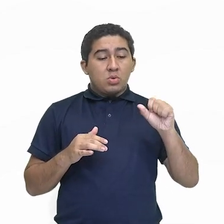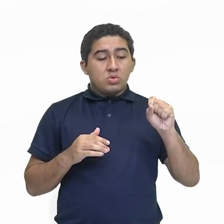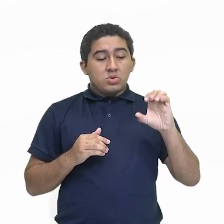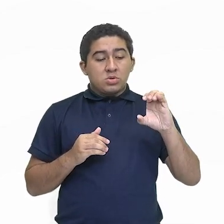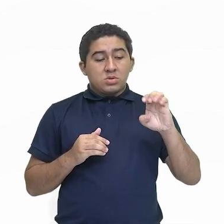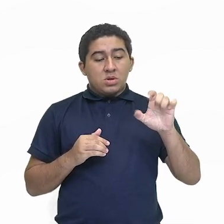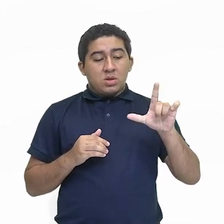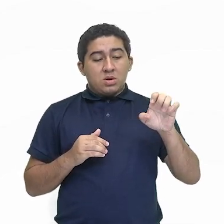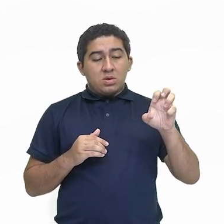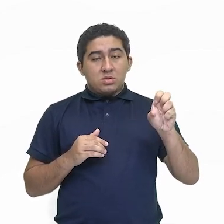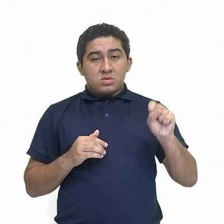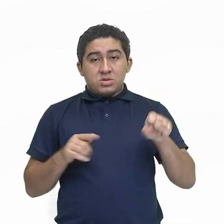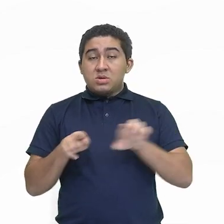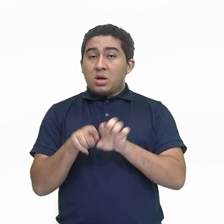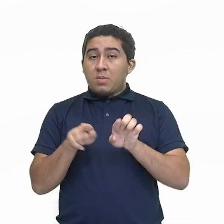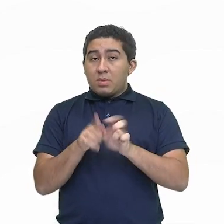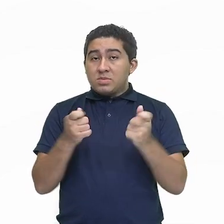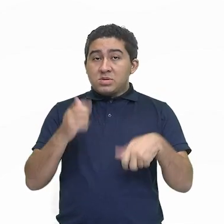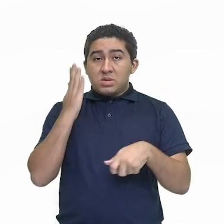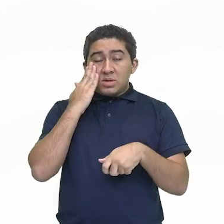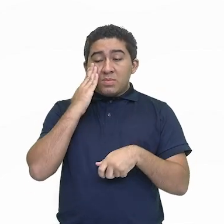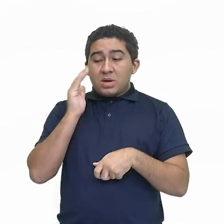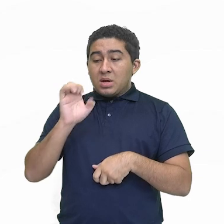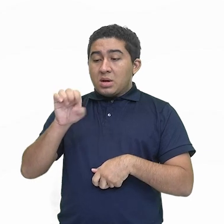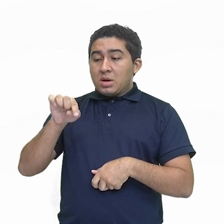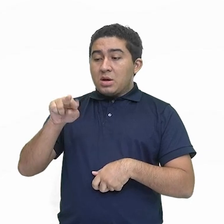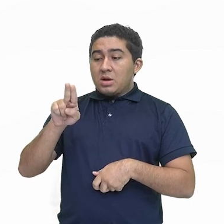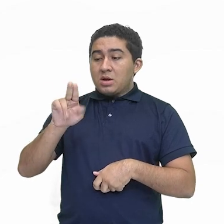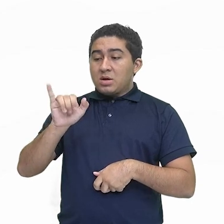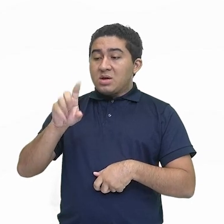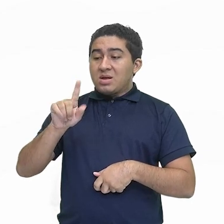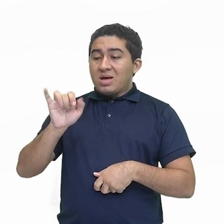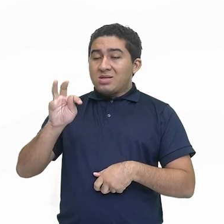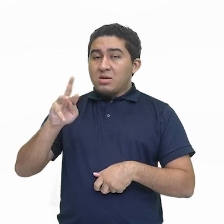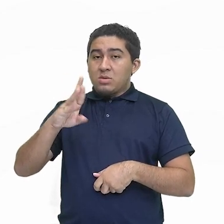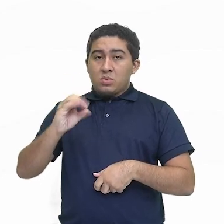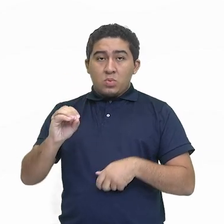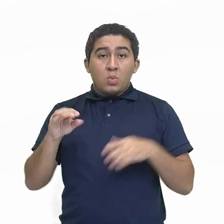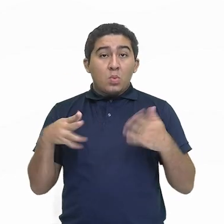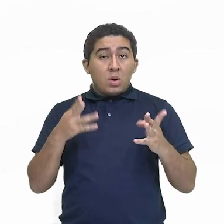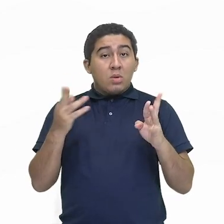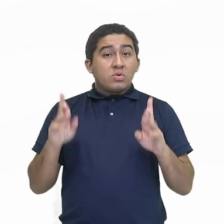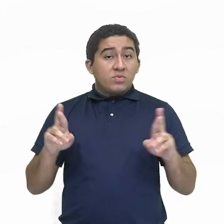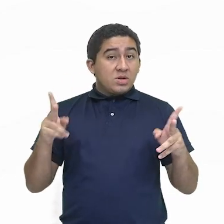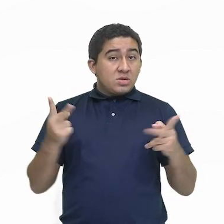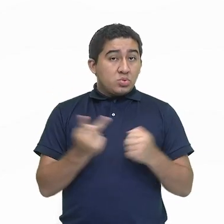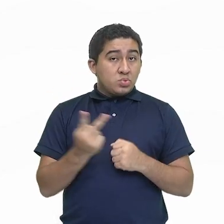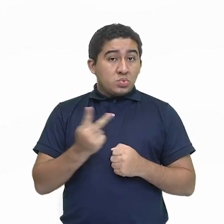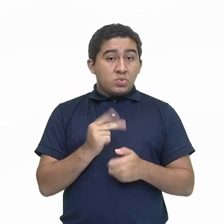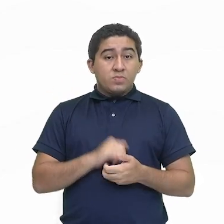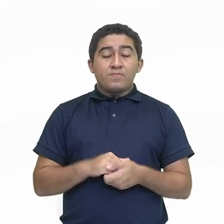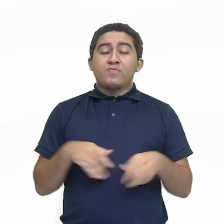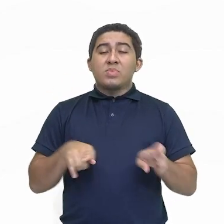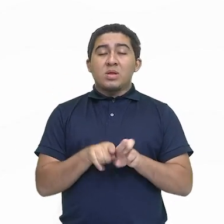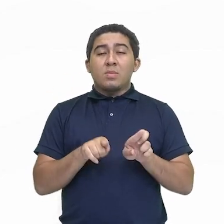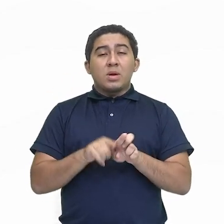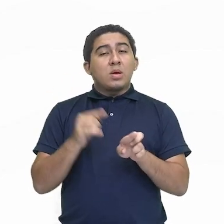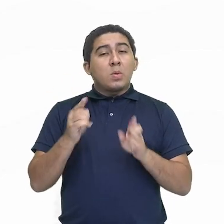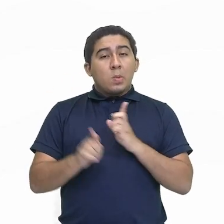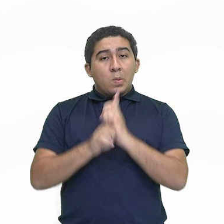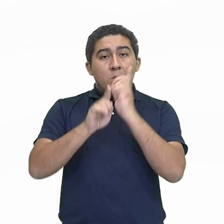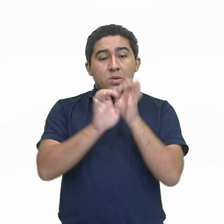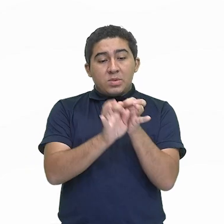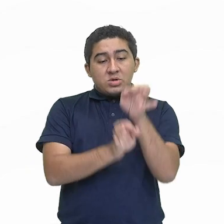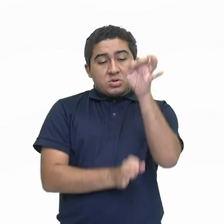que conhecer o que é um triângulo equilátero para poder resolver esse tipo de problema. Determine a medida dos lados do